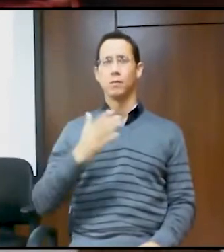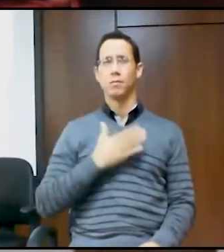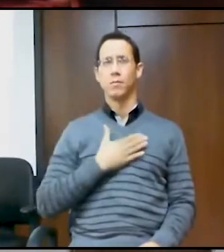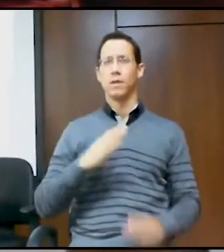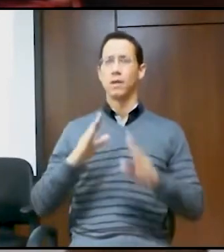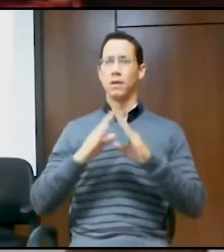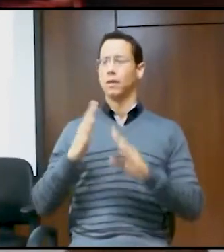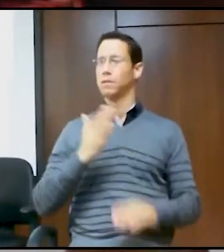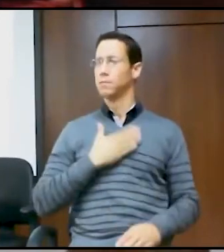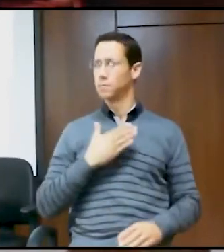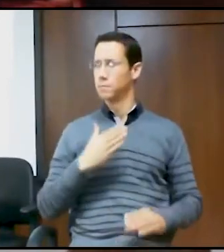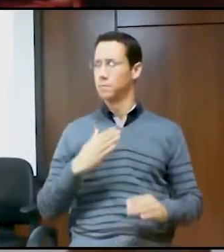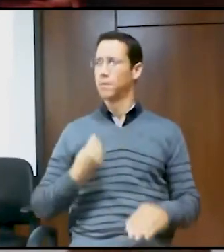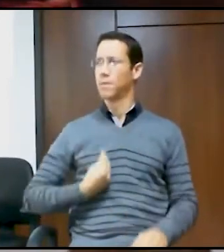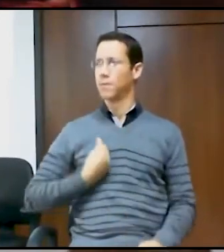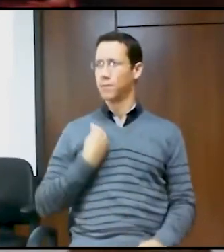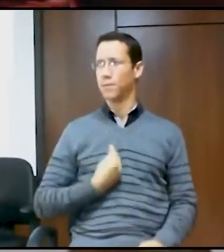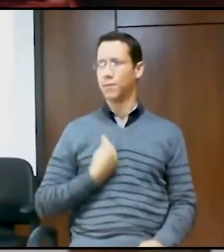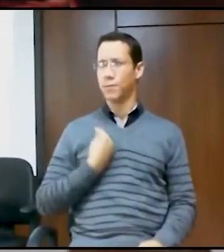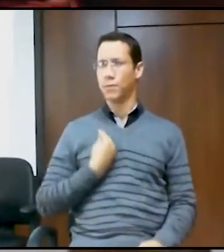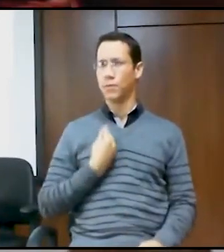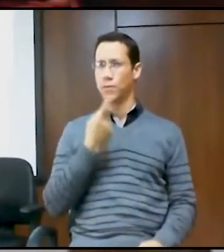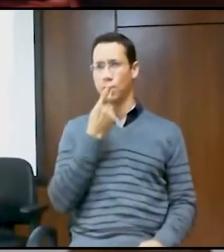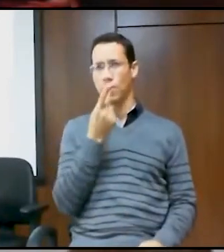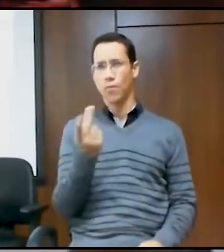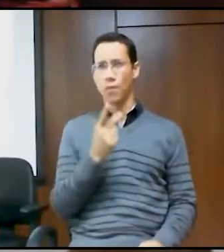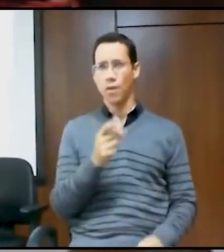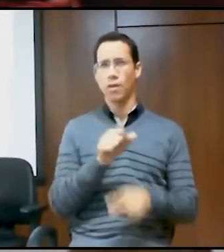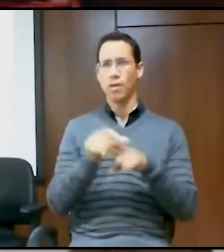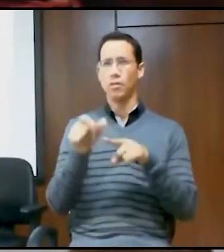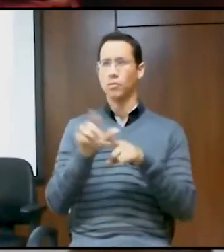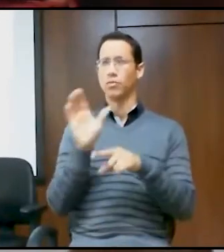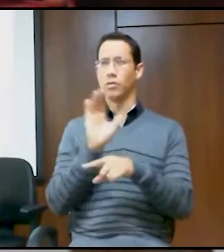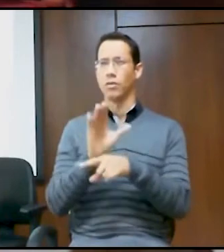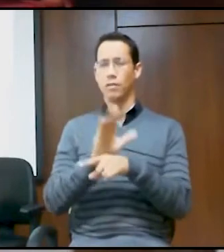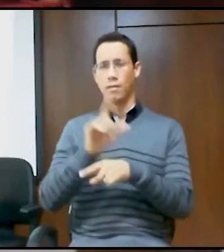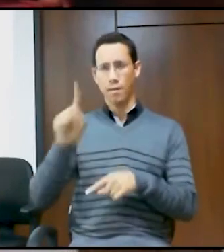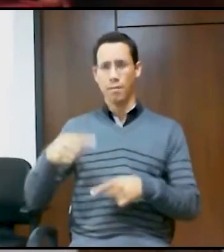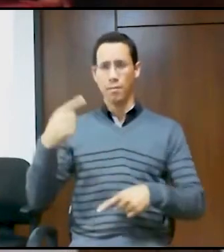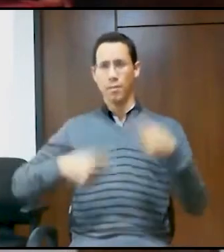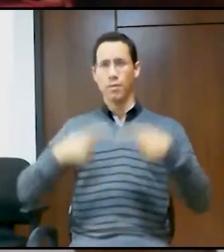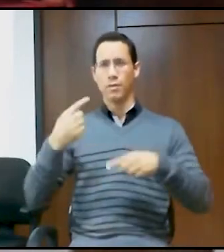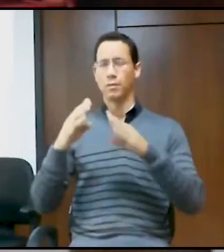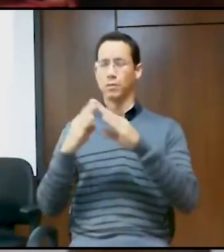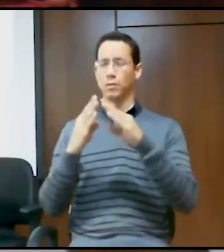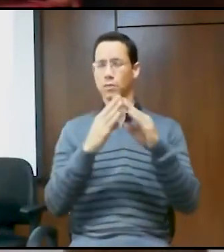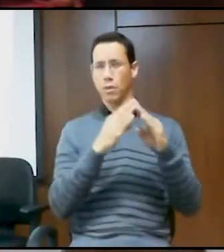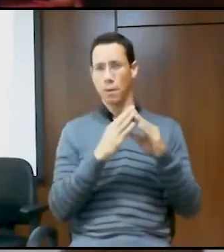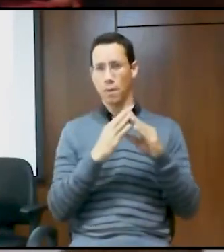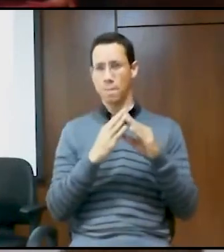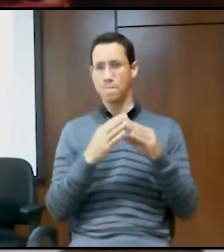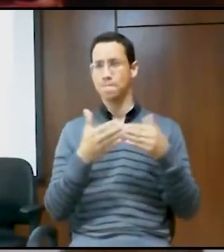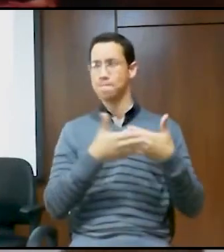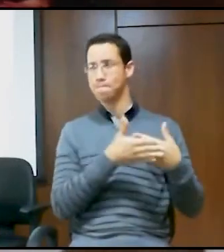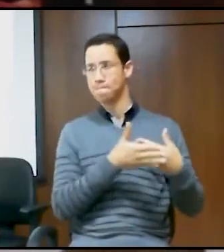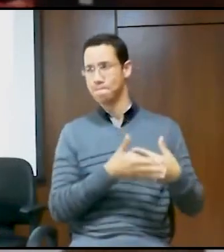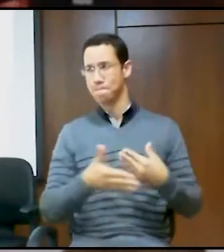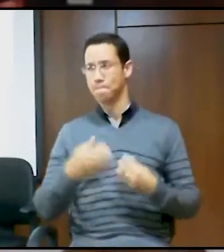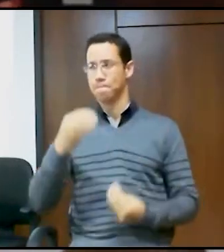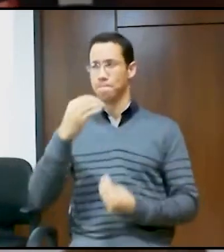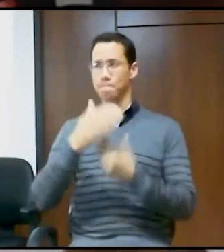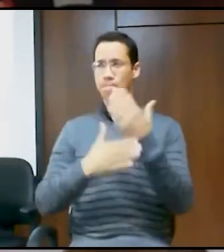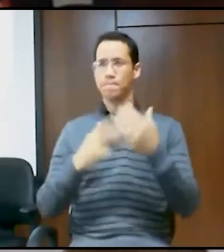Vida. E a gente nunca fala do auxílio aluguel como política habitacional. Desde que ele foi iniciado